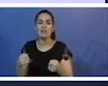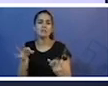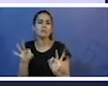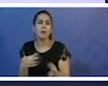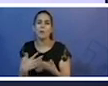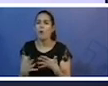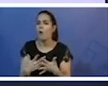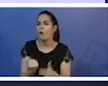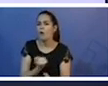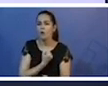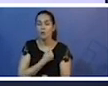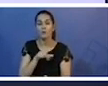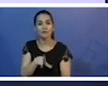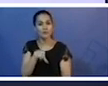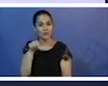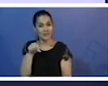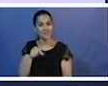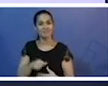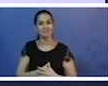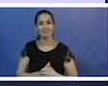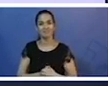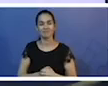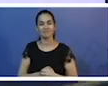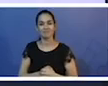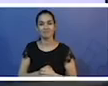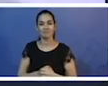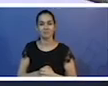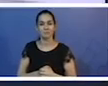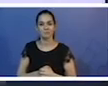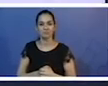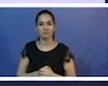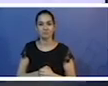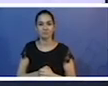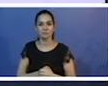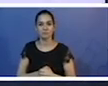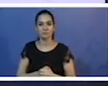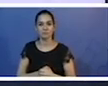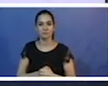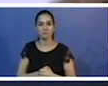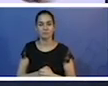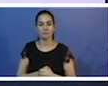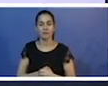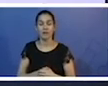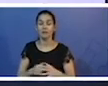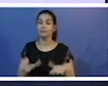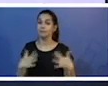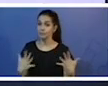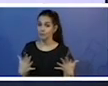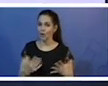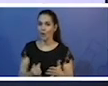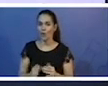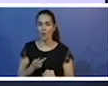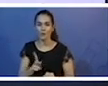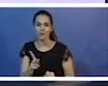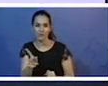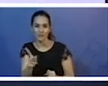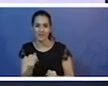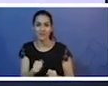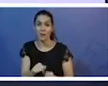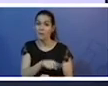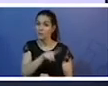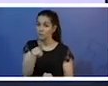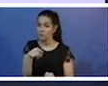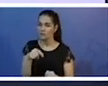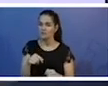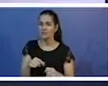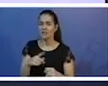número que a gente escolher para colocar ali, ok? Então vamos lá. Para calcular a área